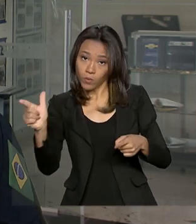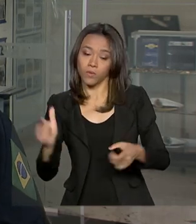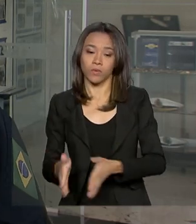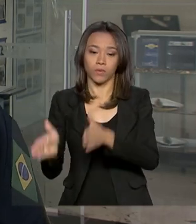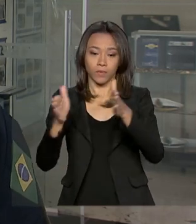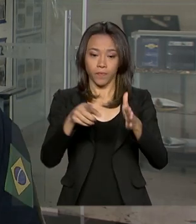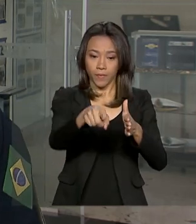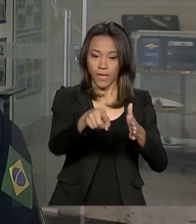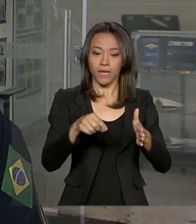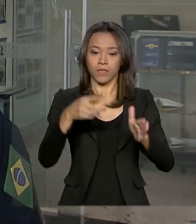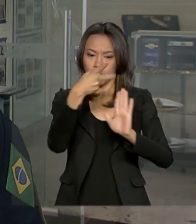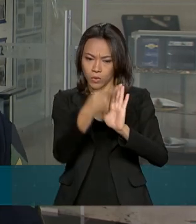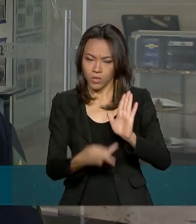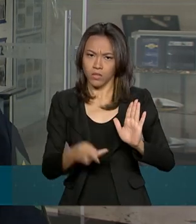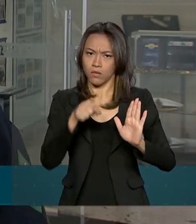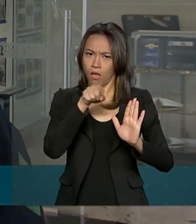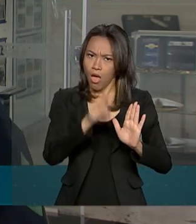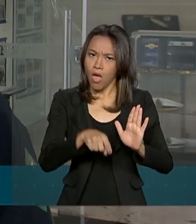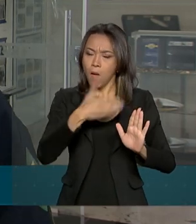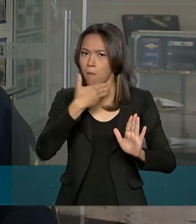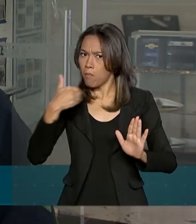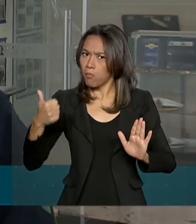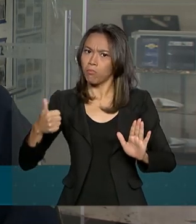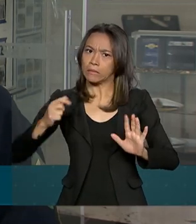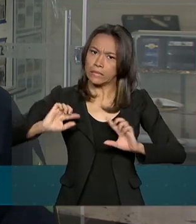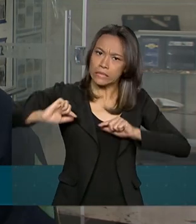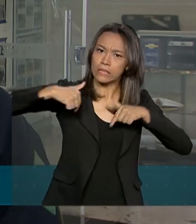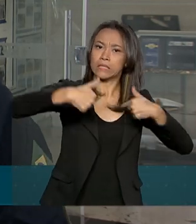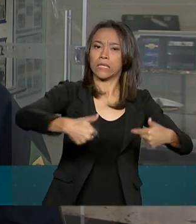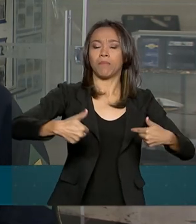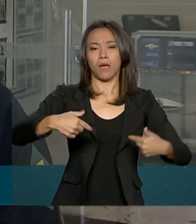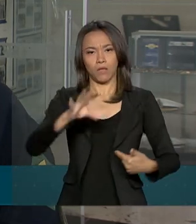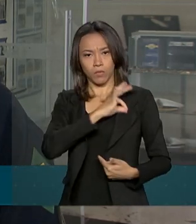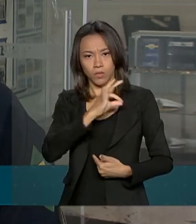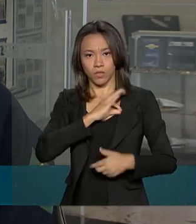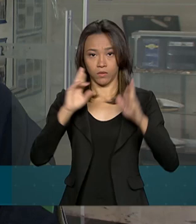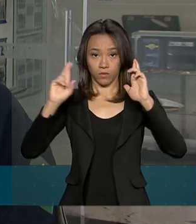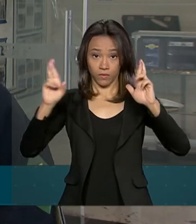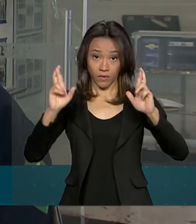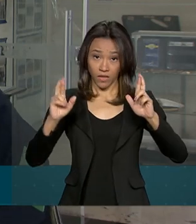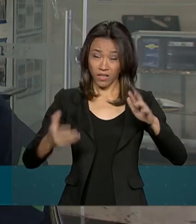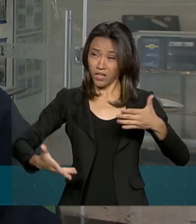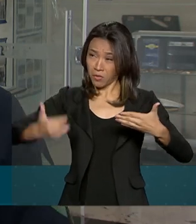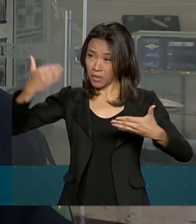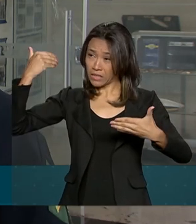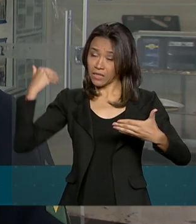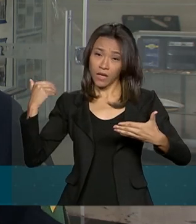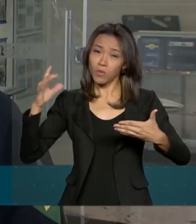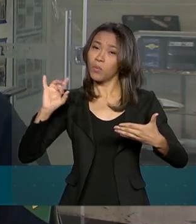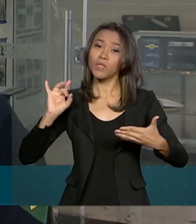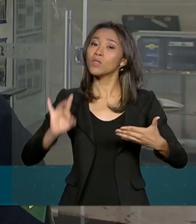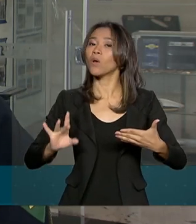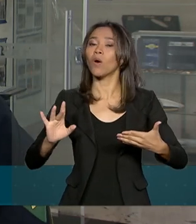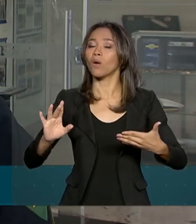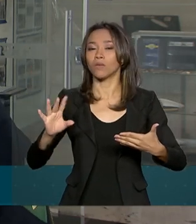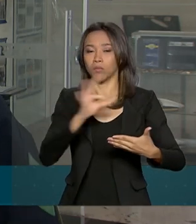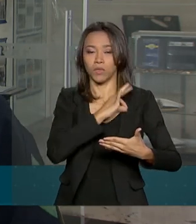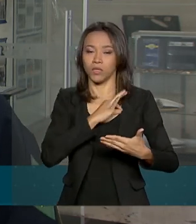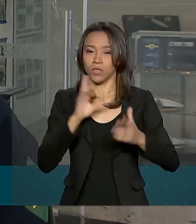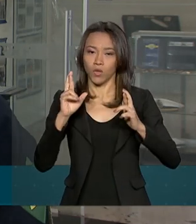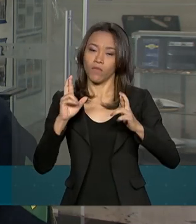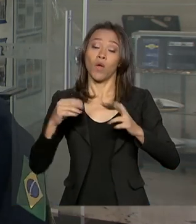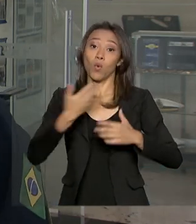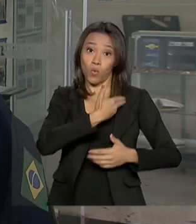maior operação da prf que na realidade deixou há muito tempo de ser só da prf o governo federal